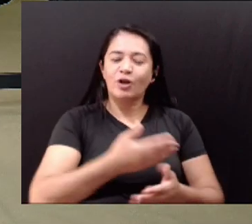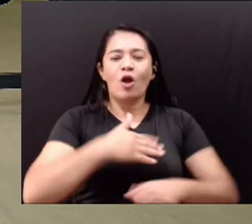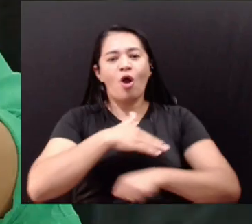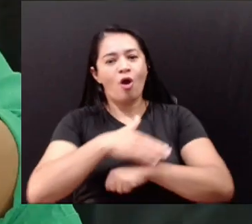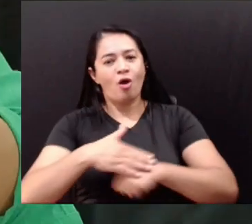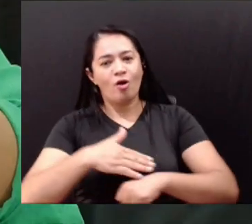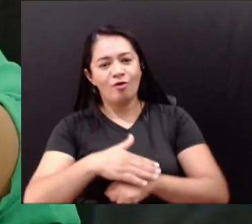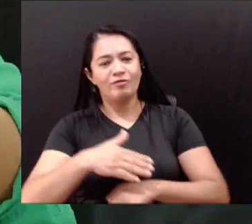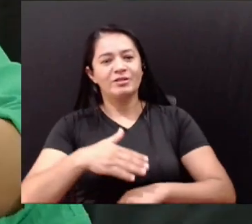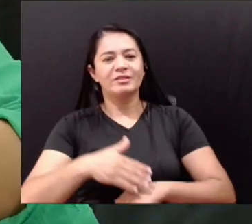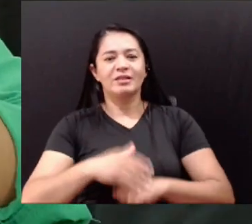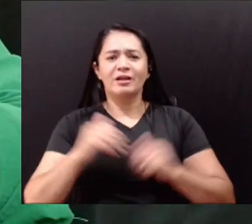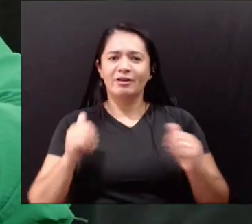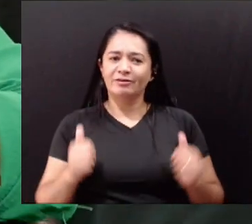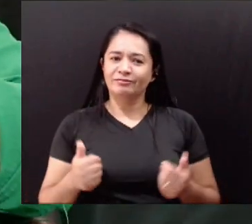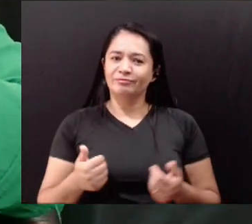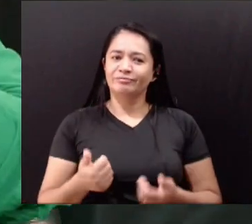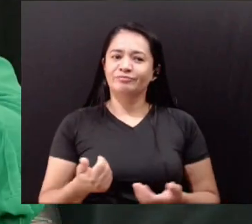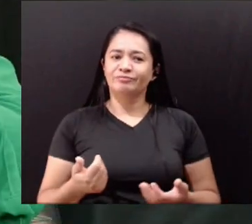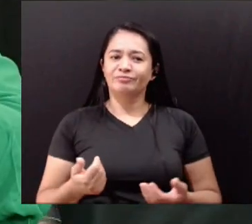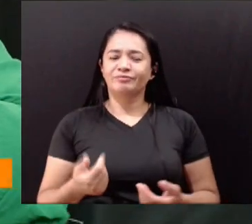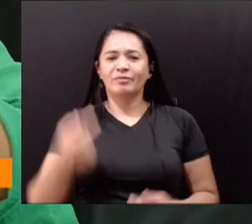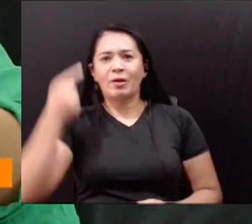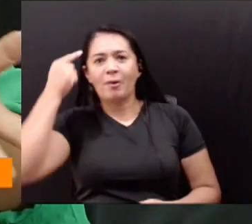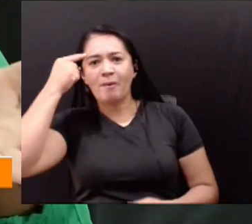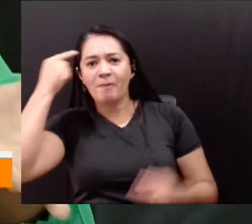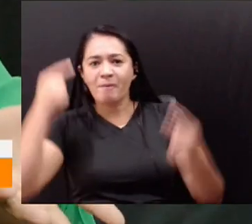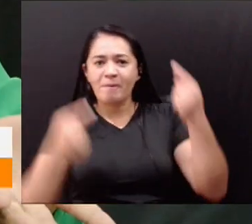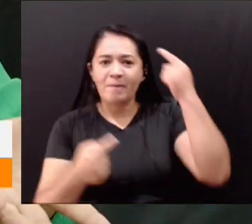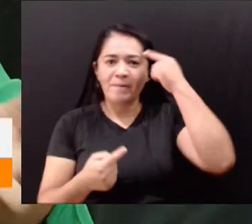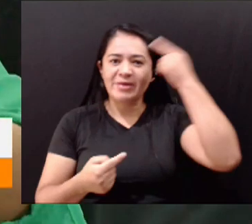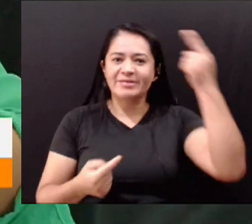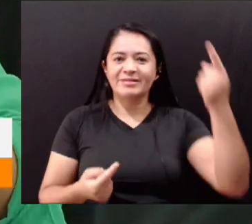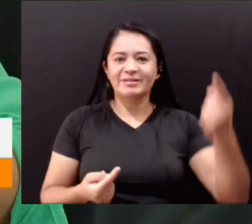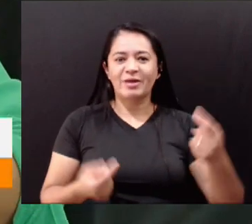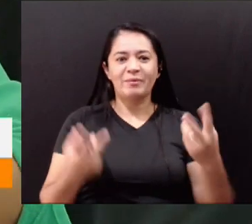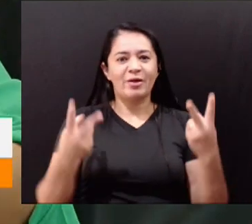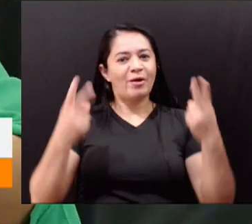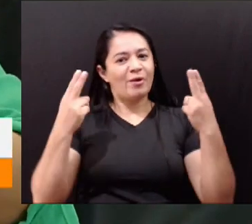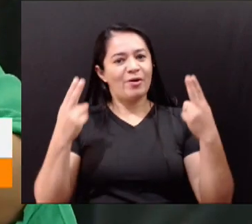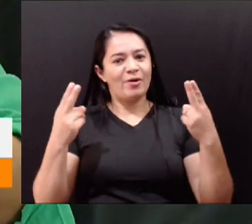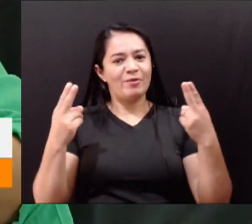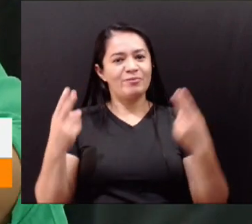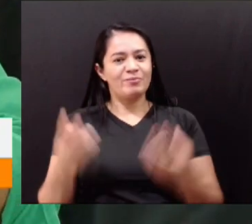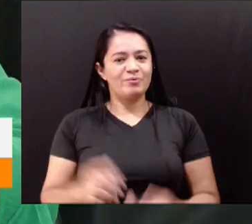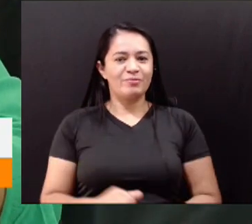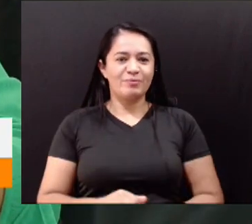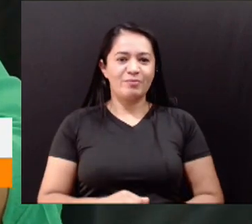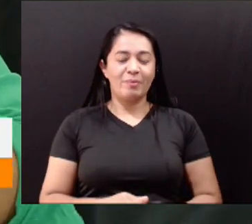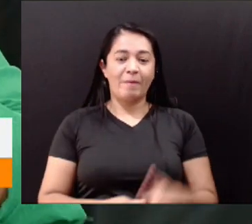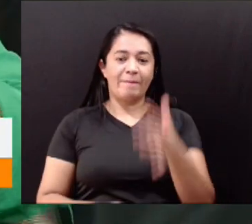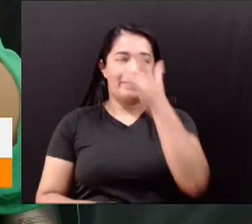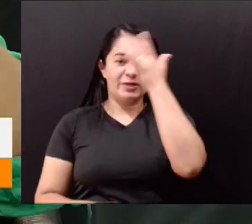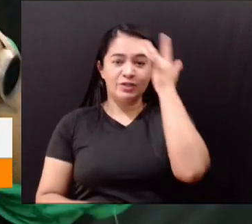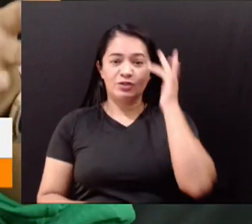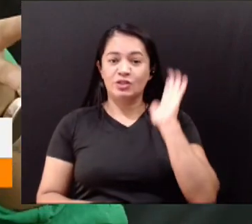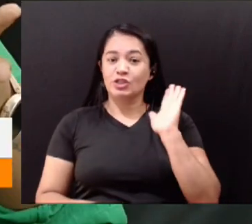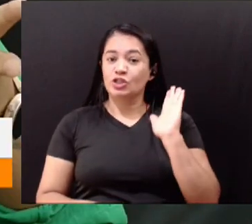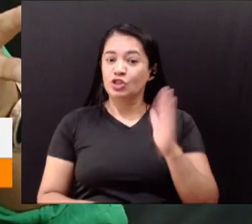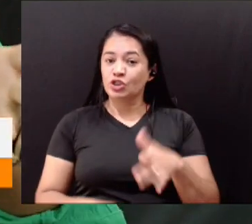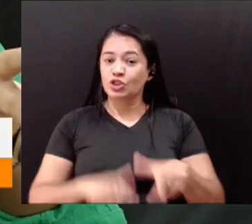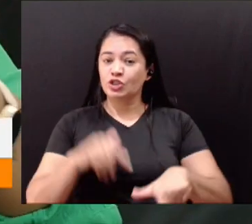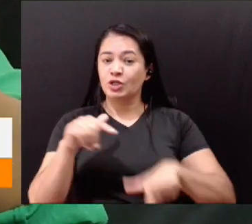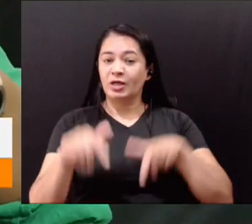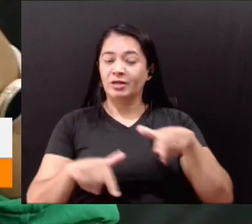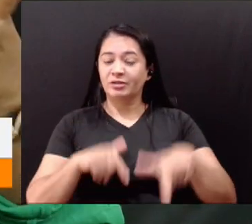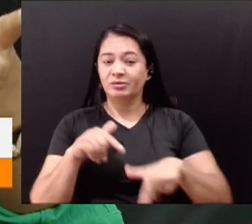tendo os pensamentos levados aí no mesmo caminho, que são pessoas que trabalharam, pessoas que tiveram aí